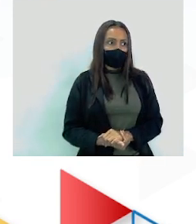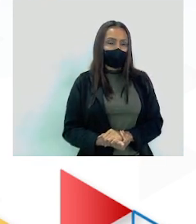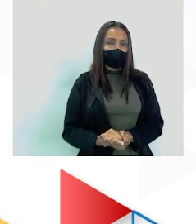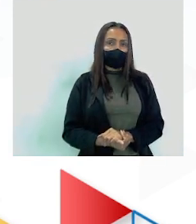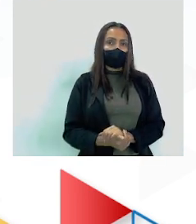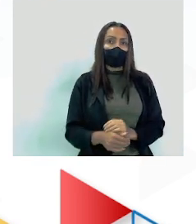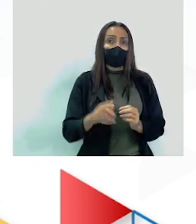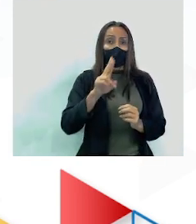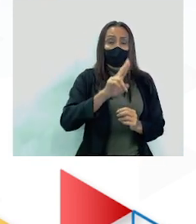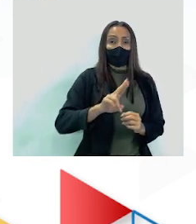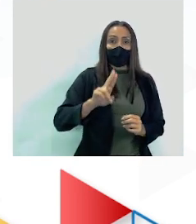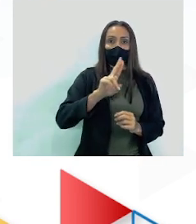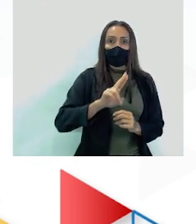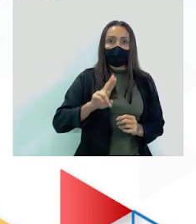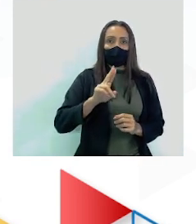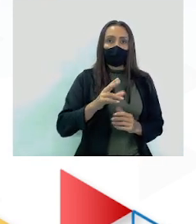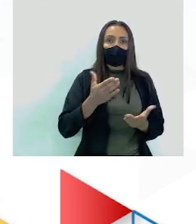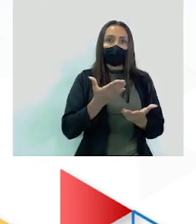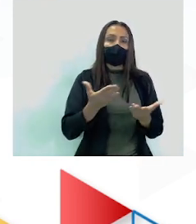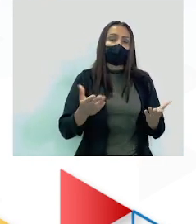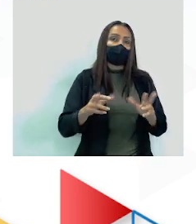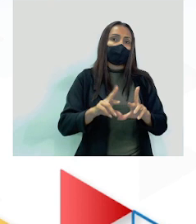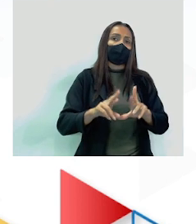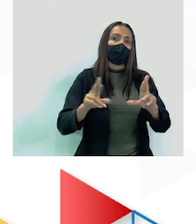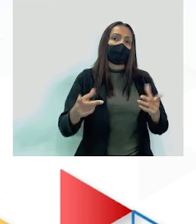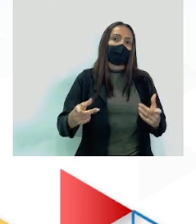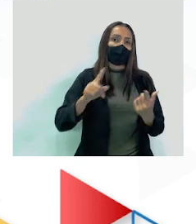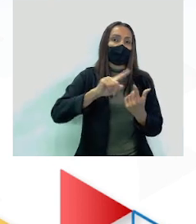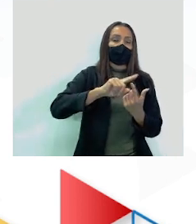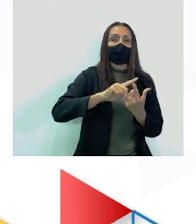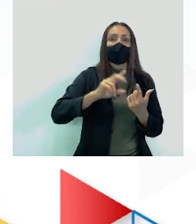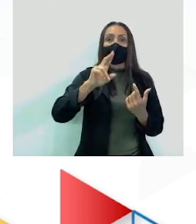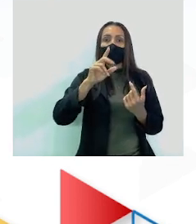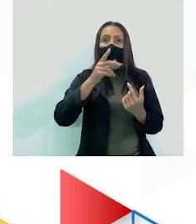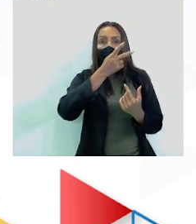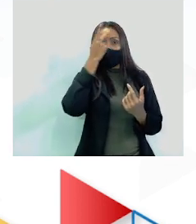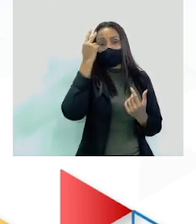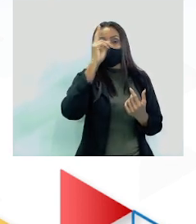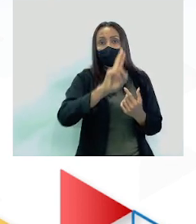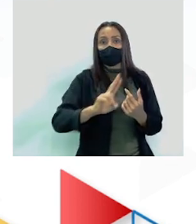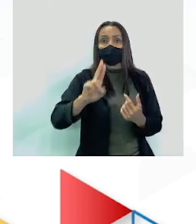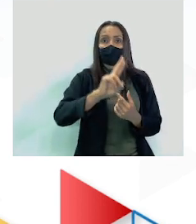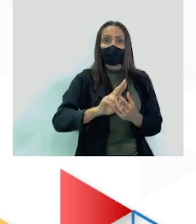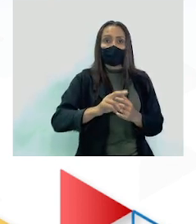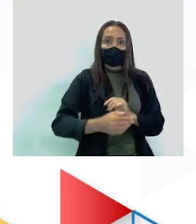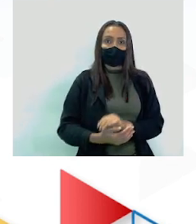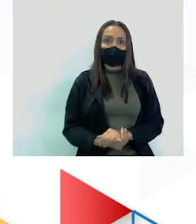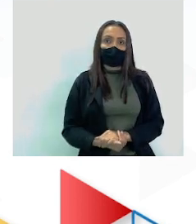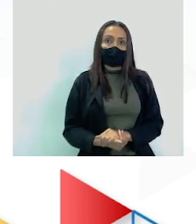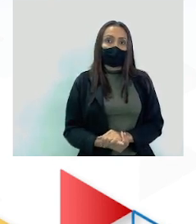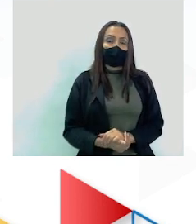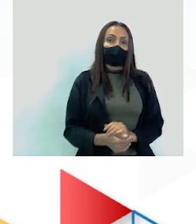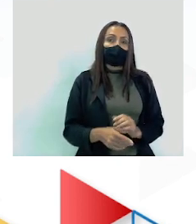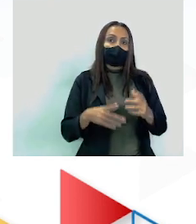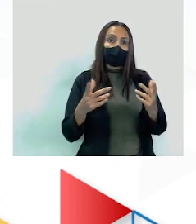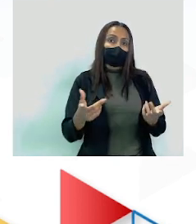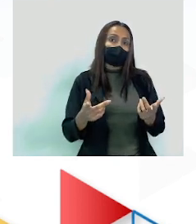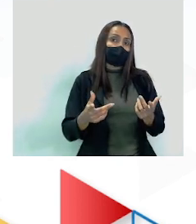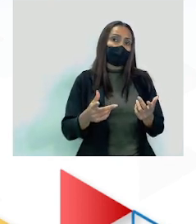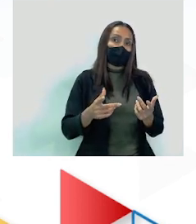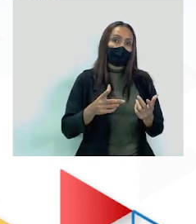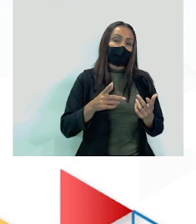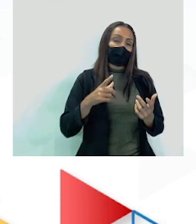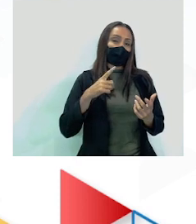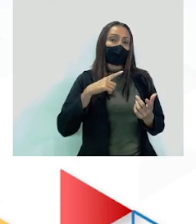uso único, né? São os tipos. Né? Diferentes tipos de usuários têm, enfim, diferentes tipos de tolerância a esse tipo de